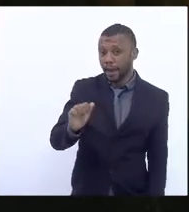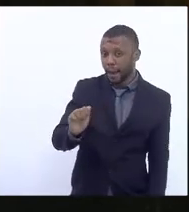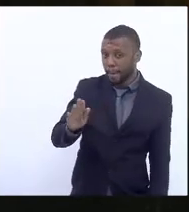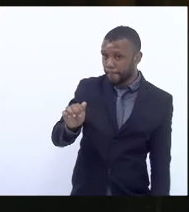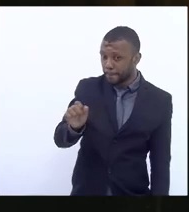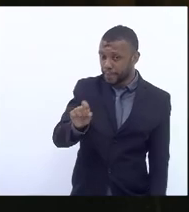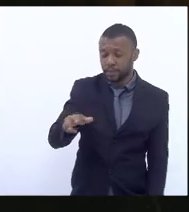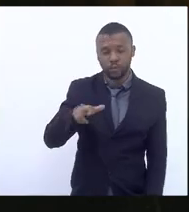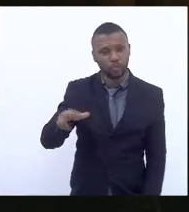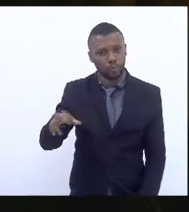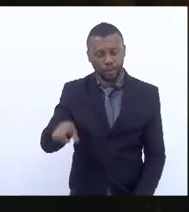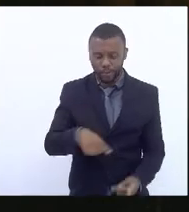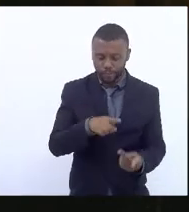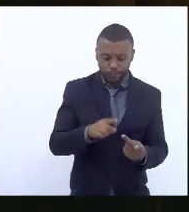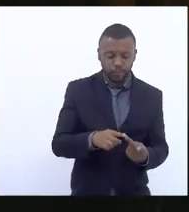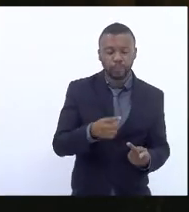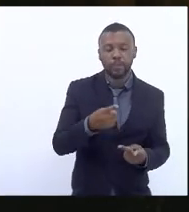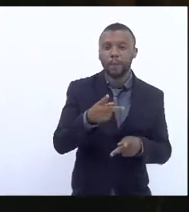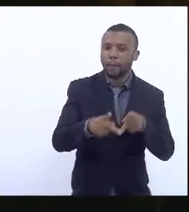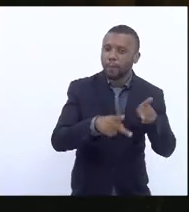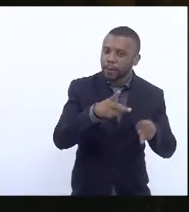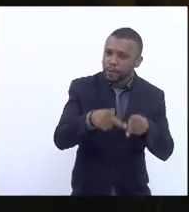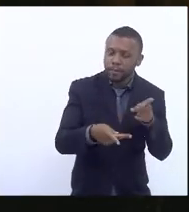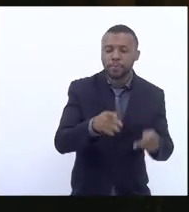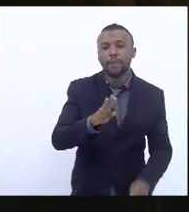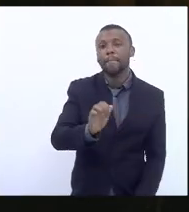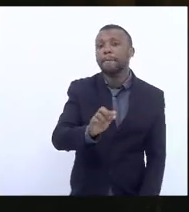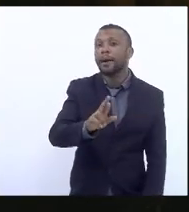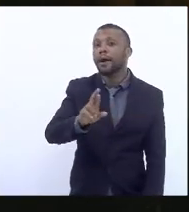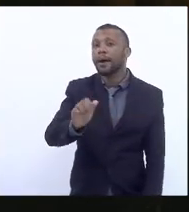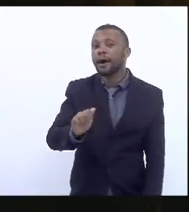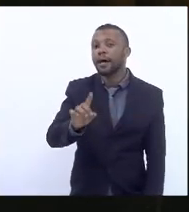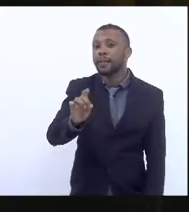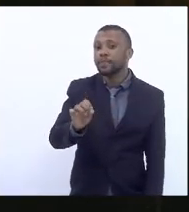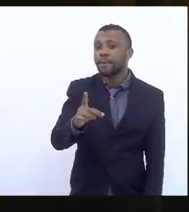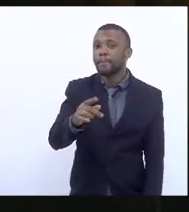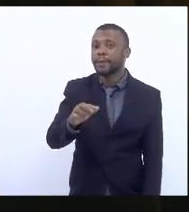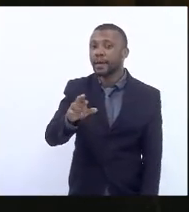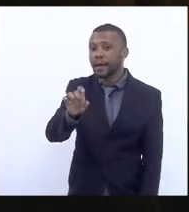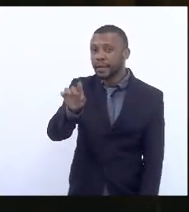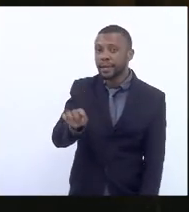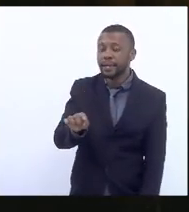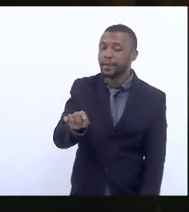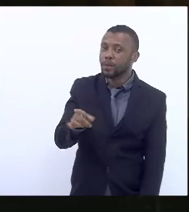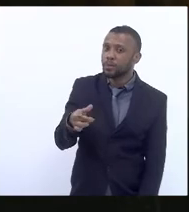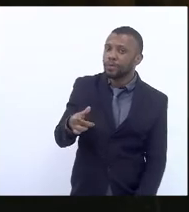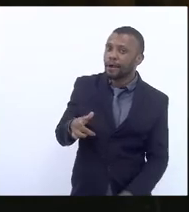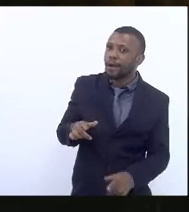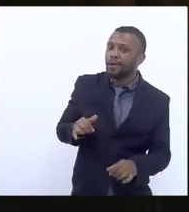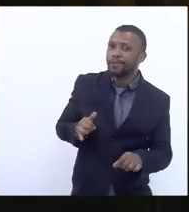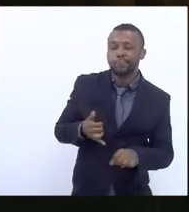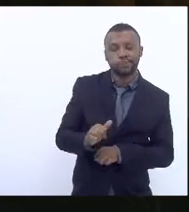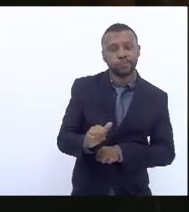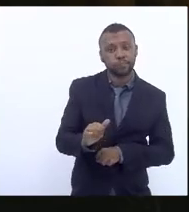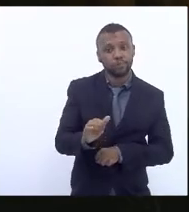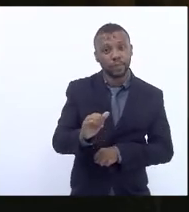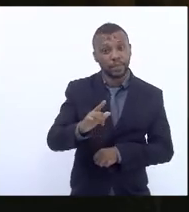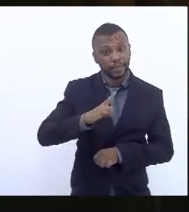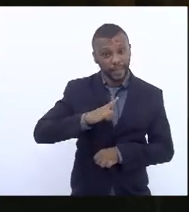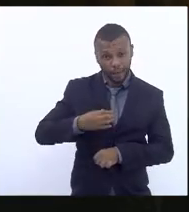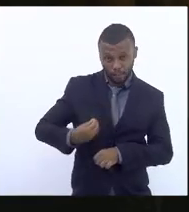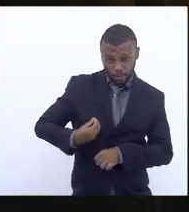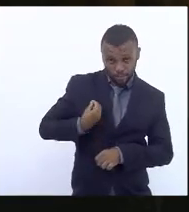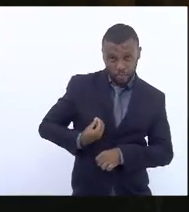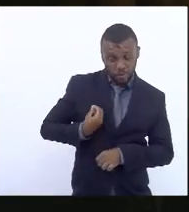população de Barra do Piraí não vai fazer, porque naquela cidade existe uma pessoa que está deputada estadual do Rio de